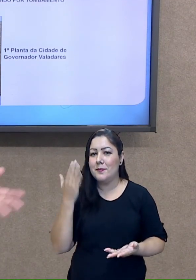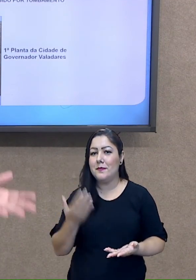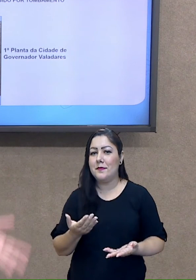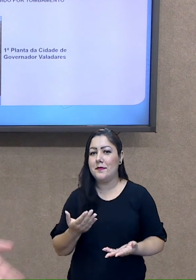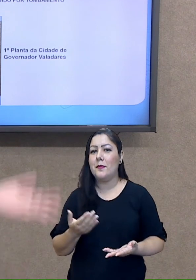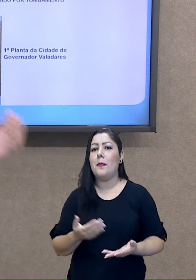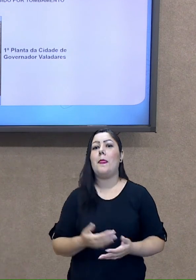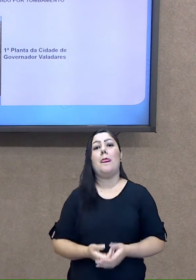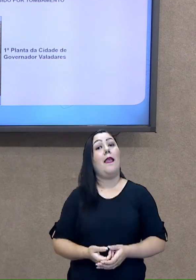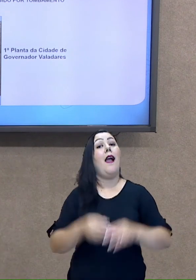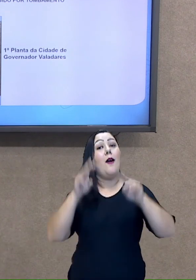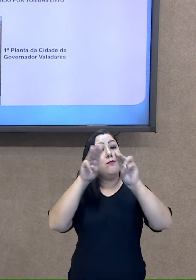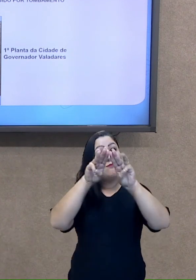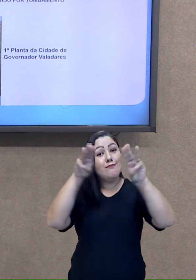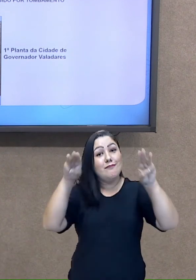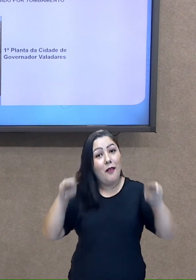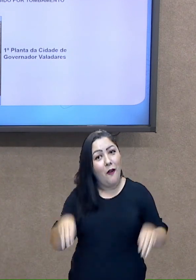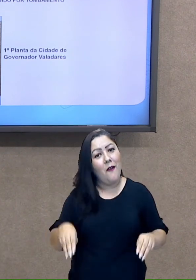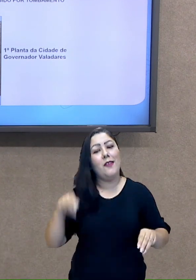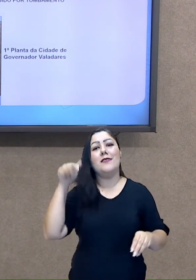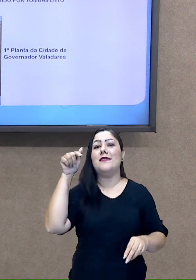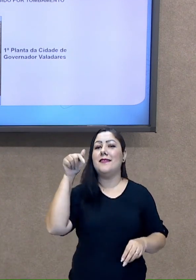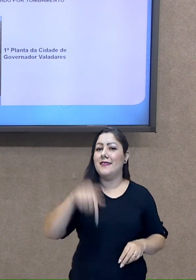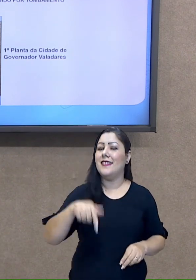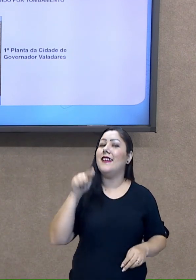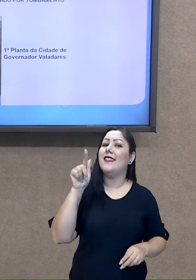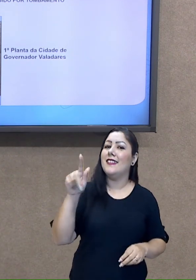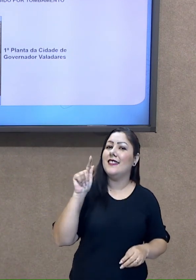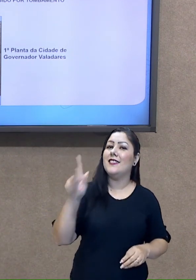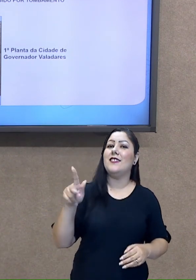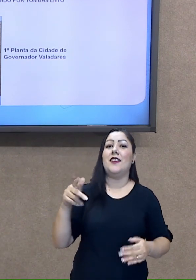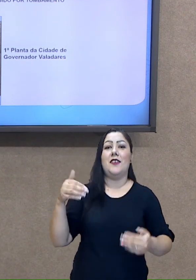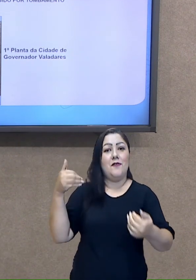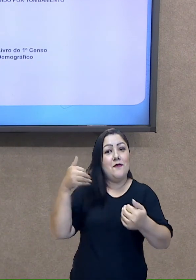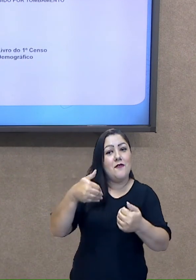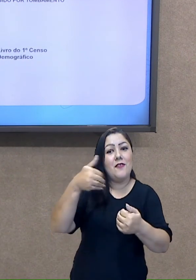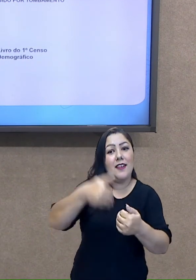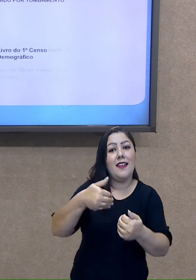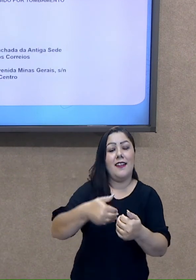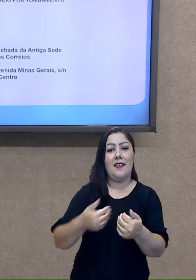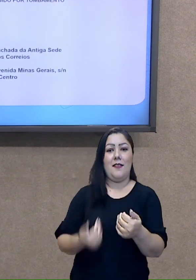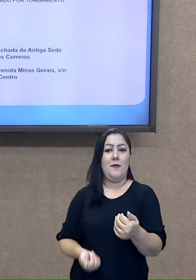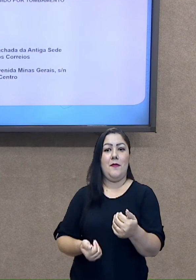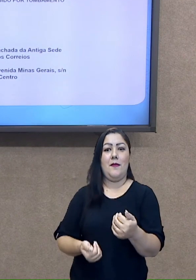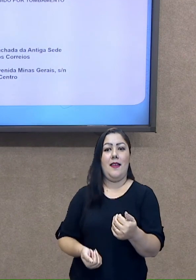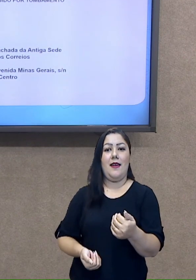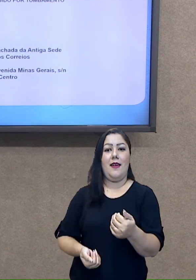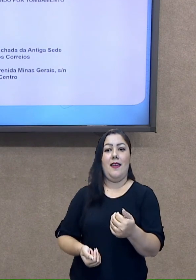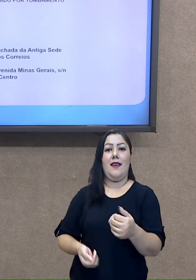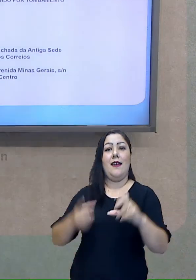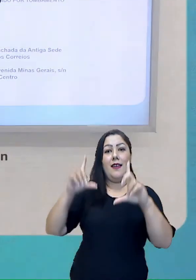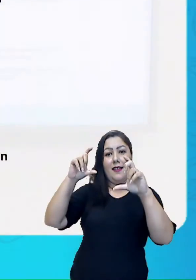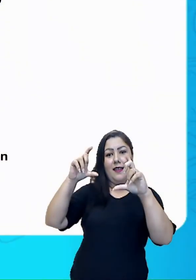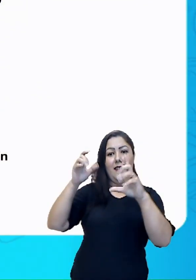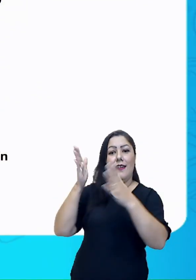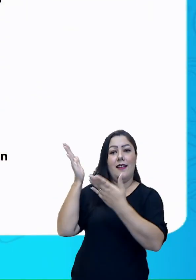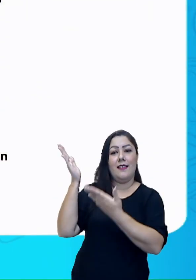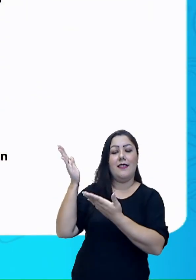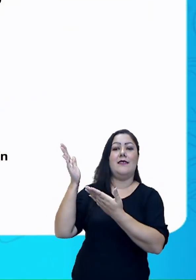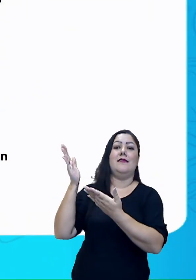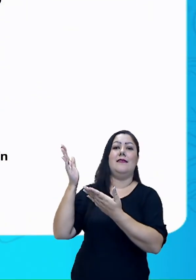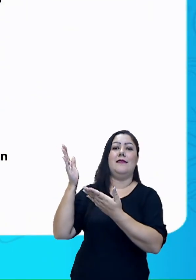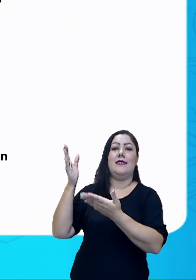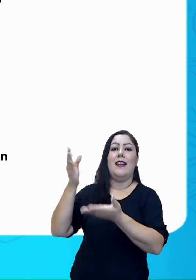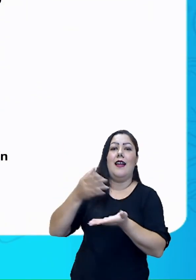nosso Museu de Governador Valadares, que fica ali bem pertinho dessa imagem que nós vimos aqui, ó, que é a fachada